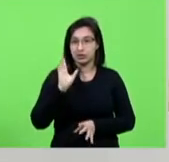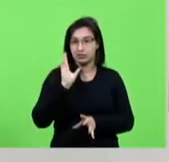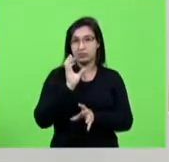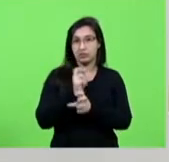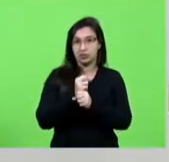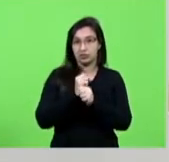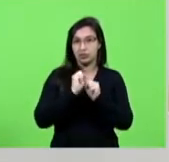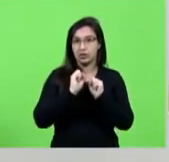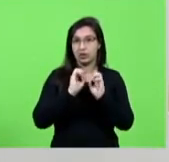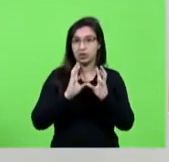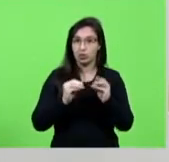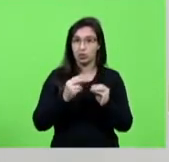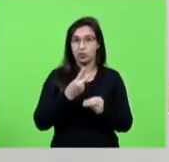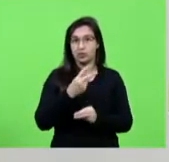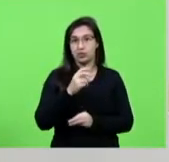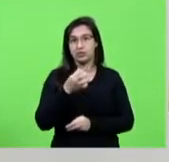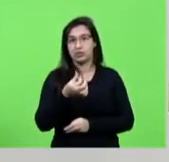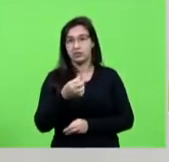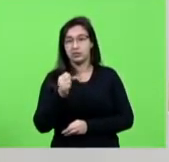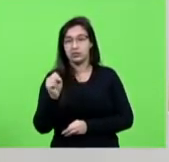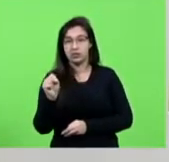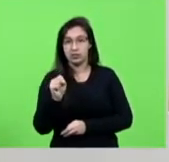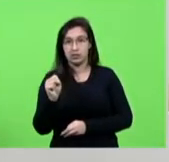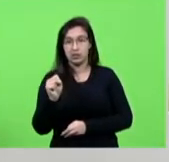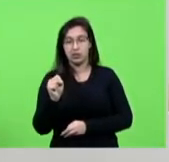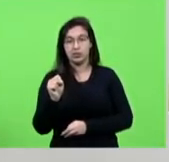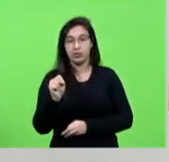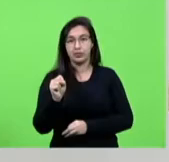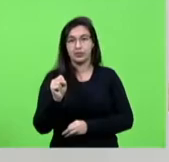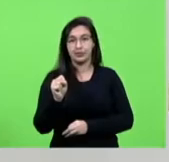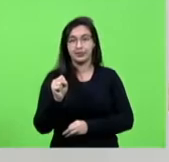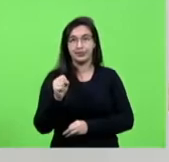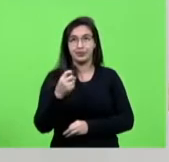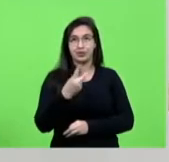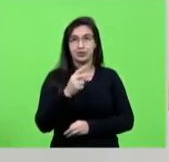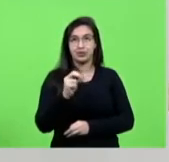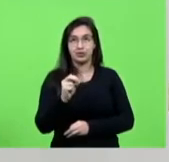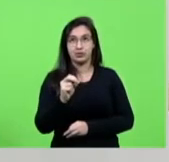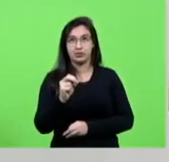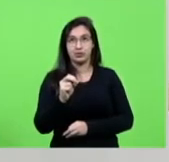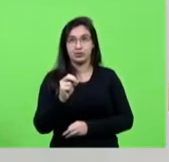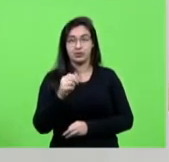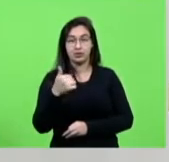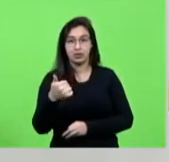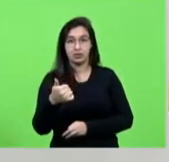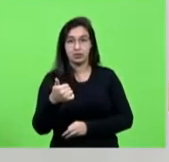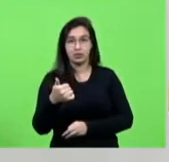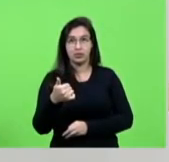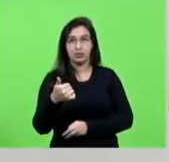dos 268. 201, Prefeitura Municipal, 60, governo federal